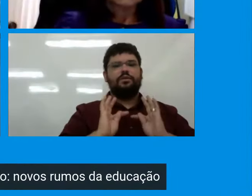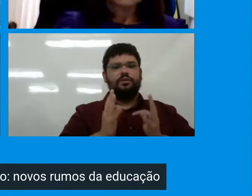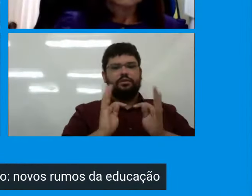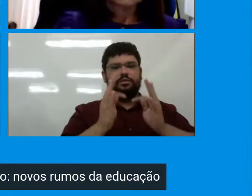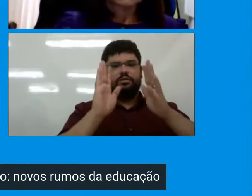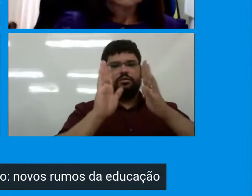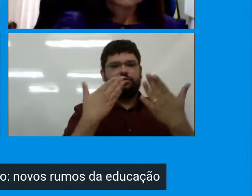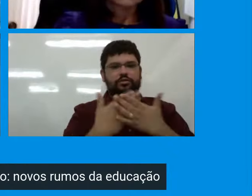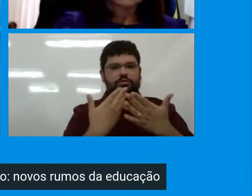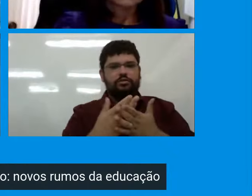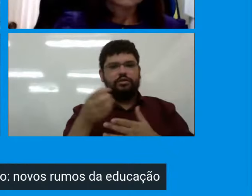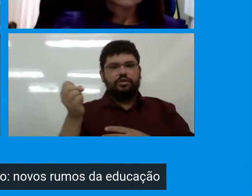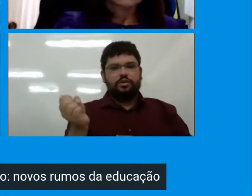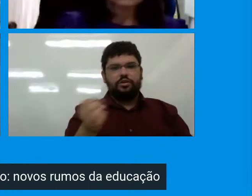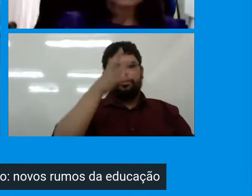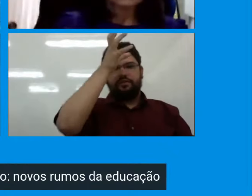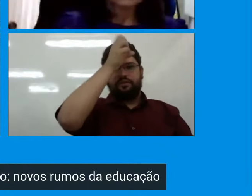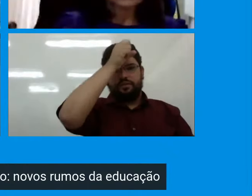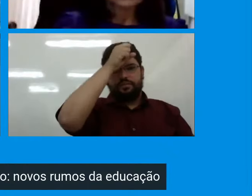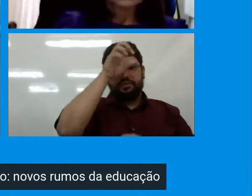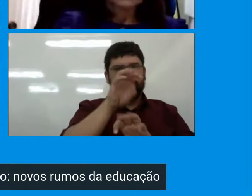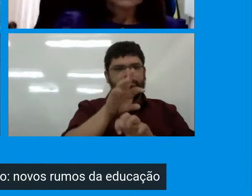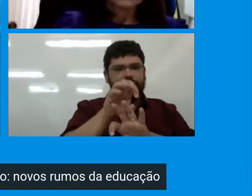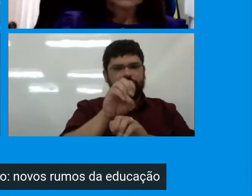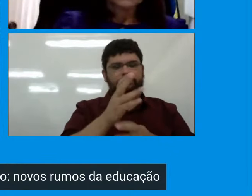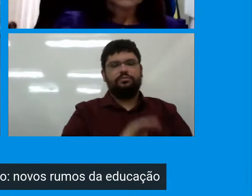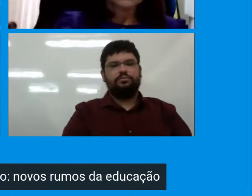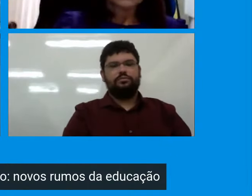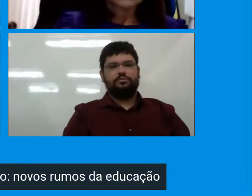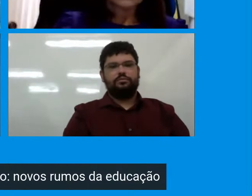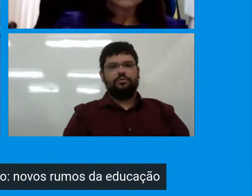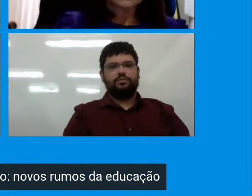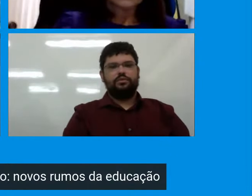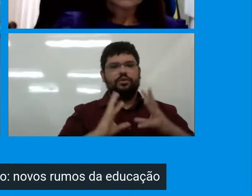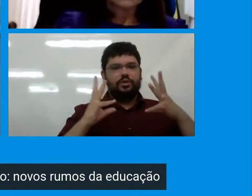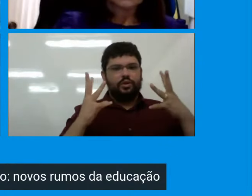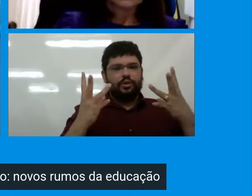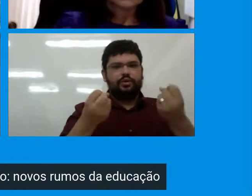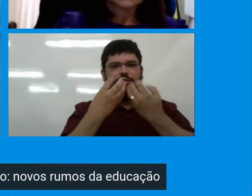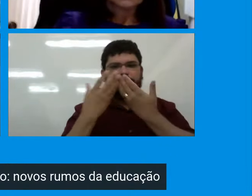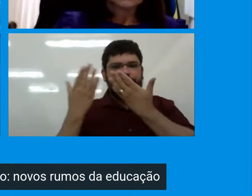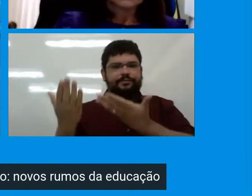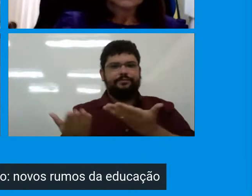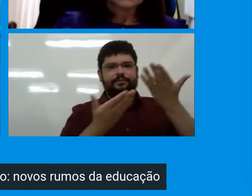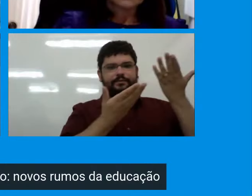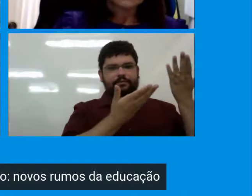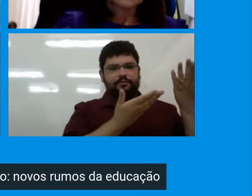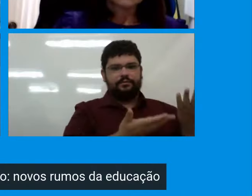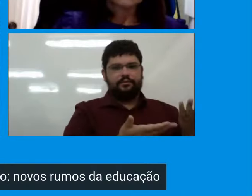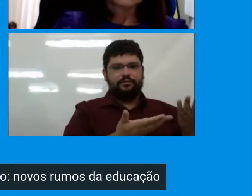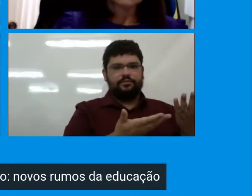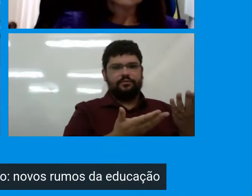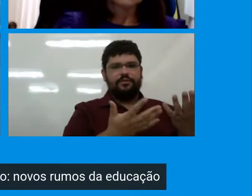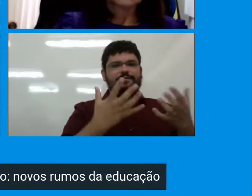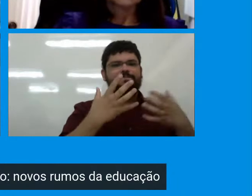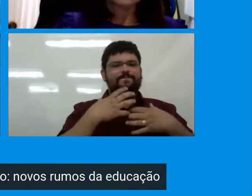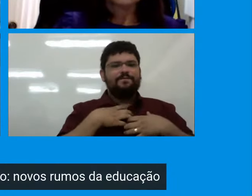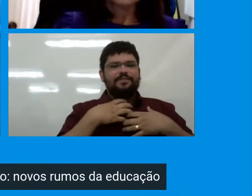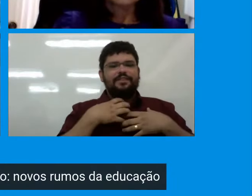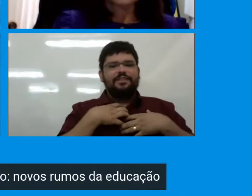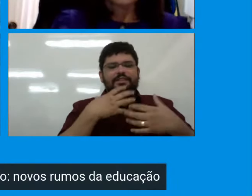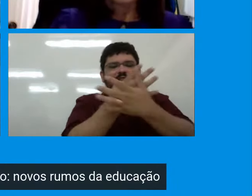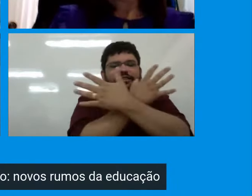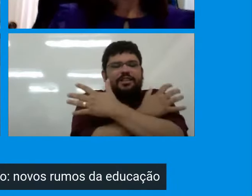Novas Formas de Ensinar e Aprender. Sejam todos bem-vindos. Sintam-se